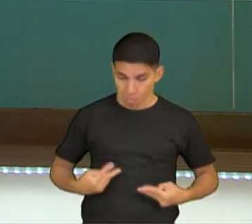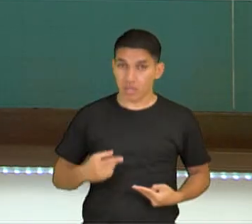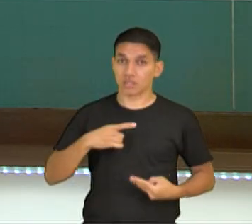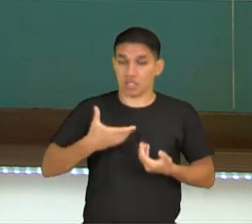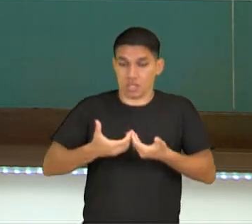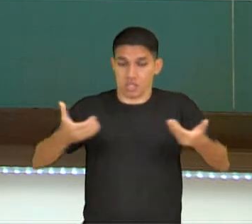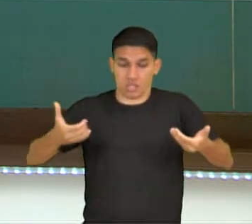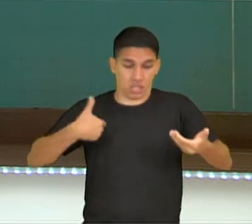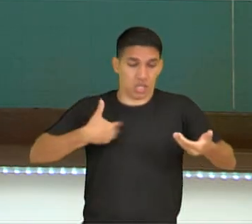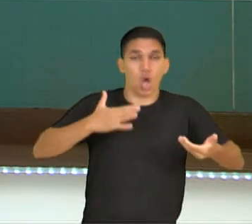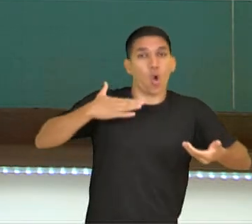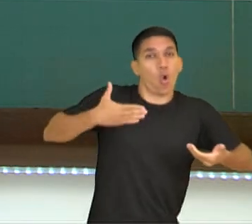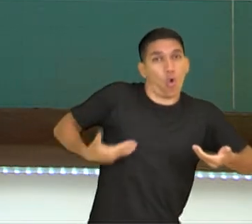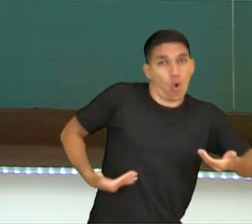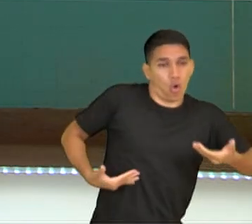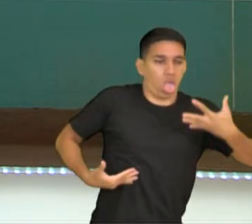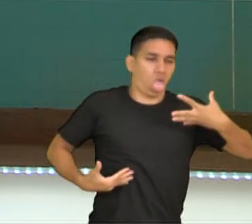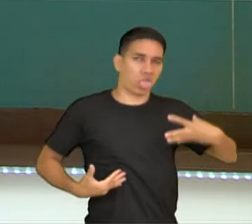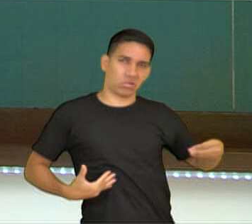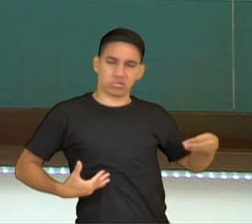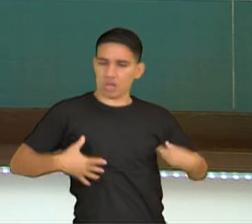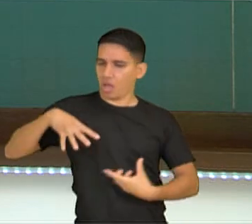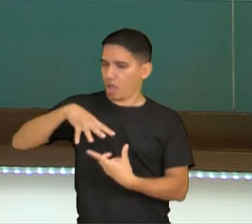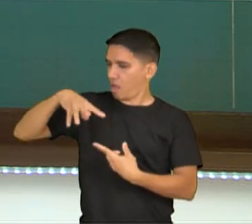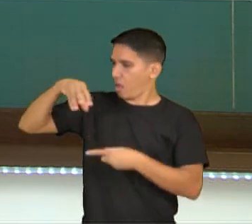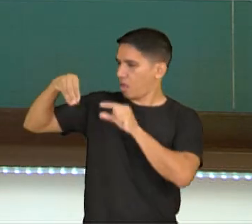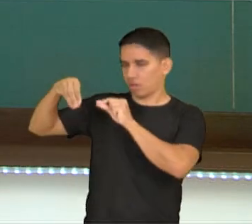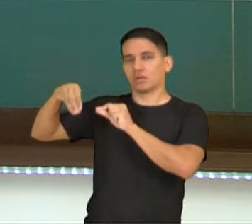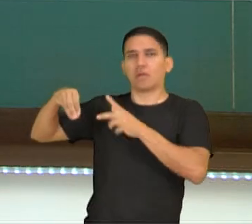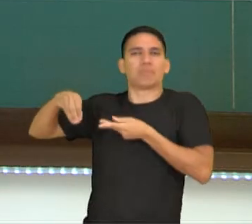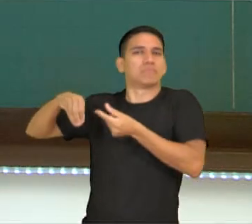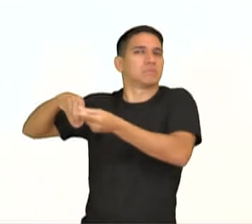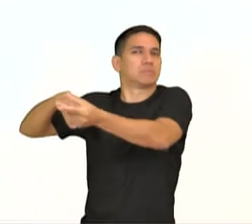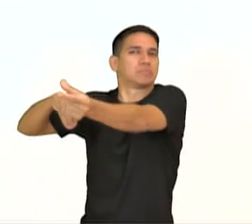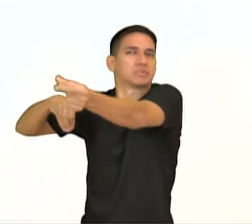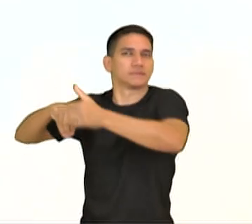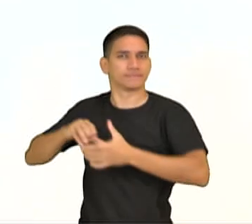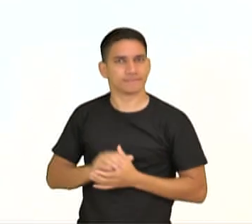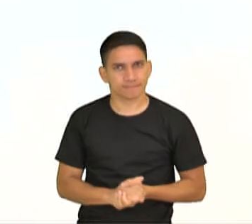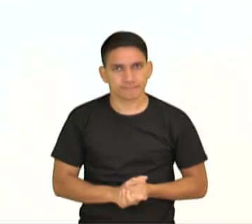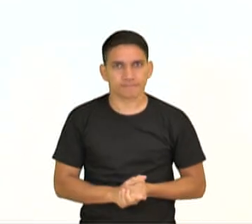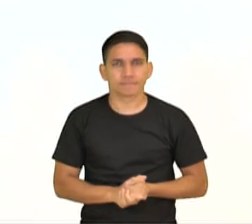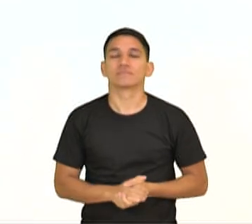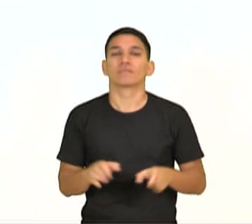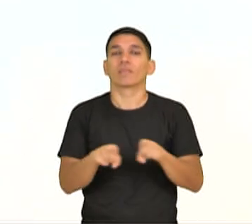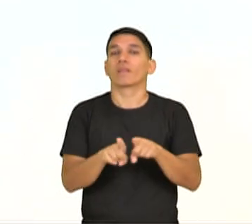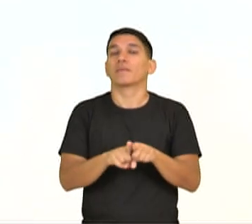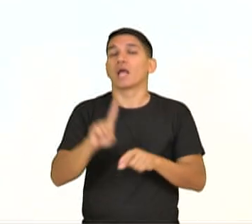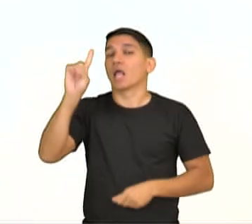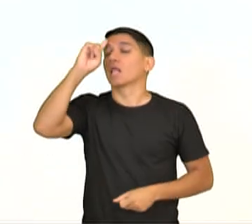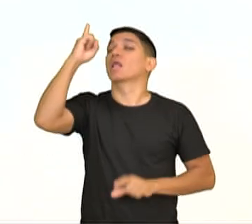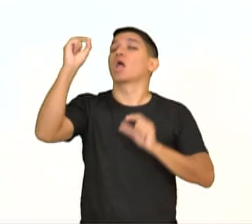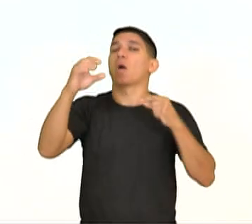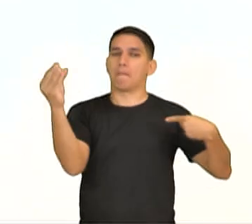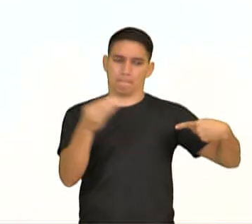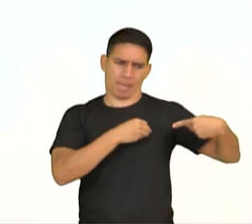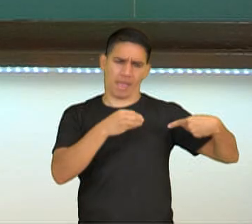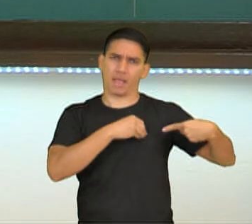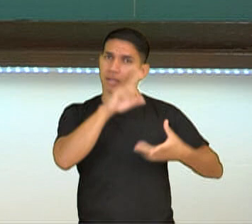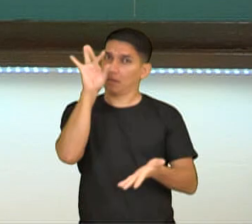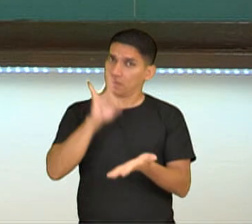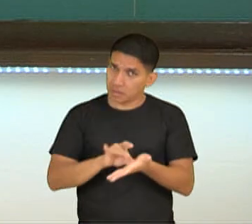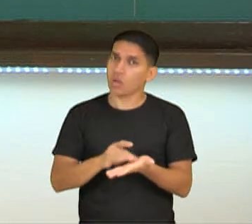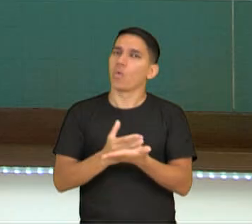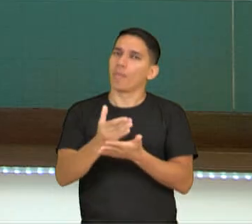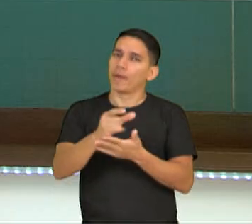e alma, o corpo perecível e a alma imortal. A ideia de pecado original também vai ser algo a ser